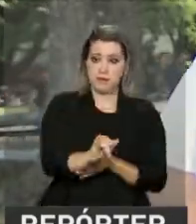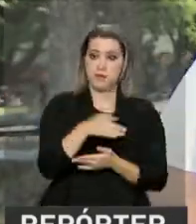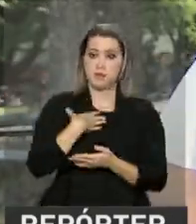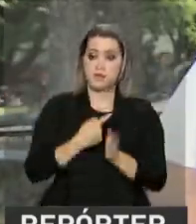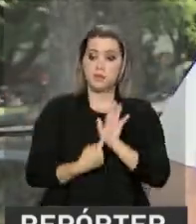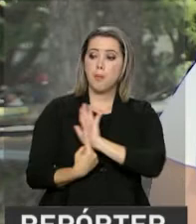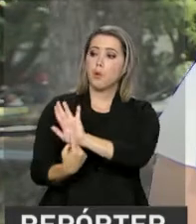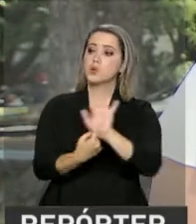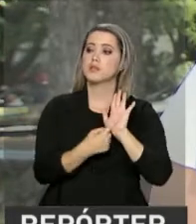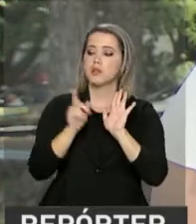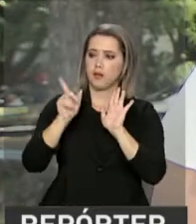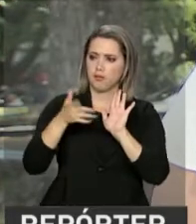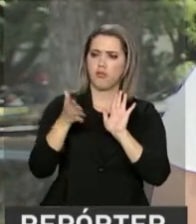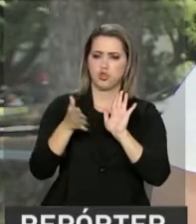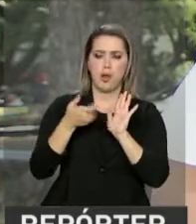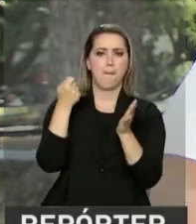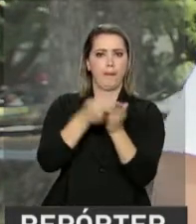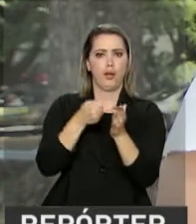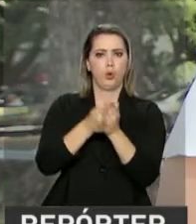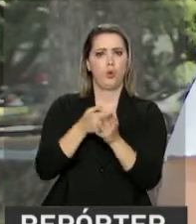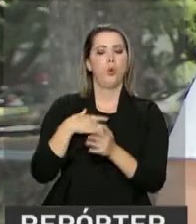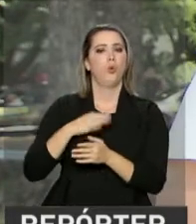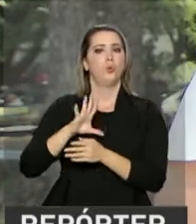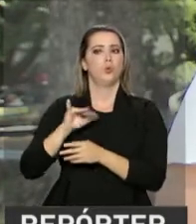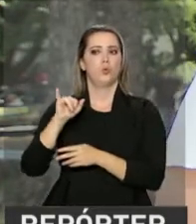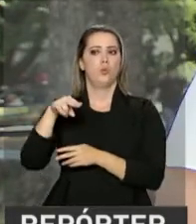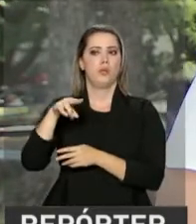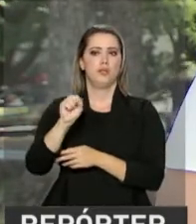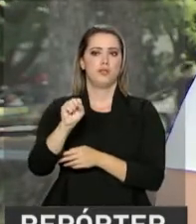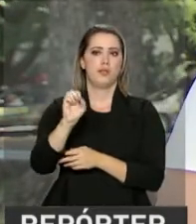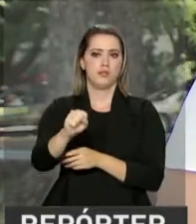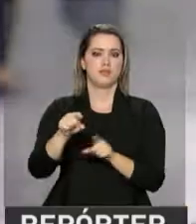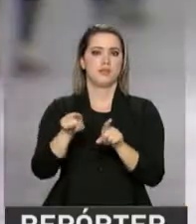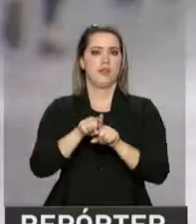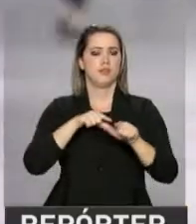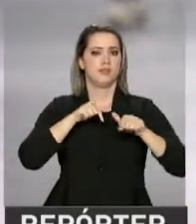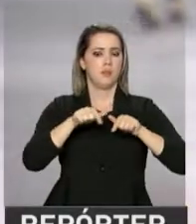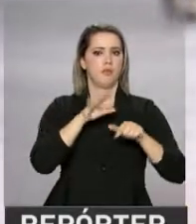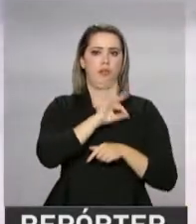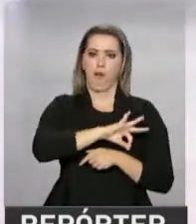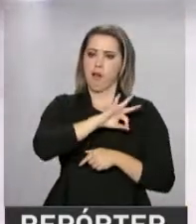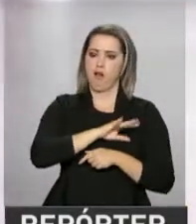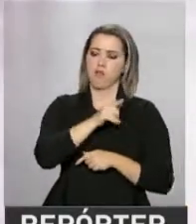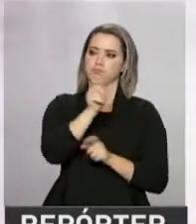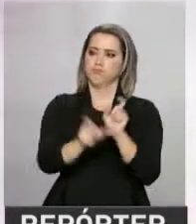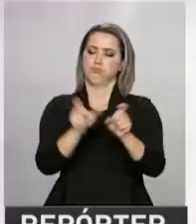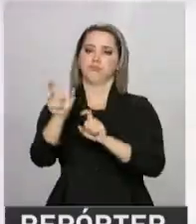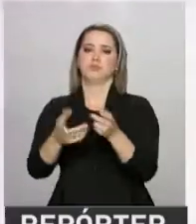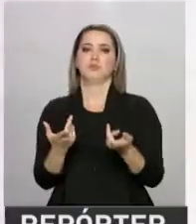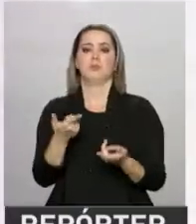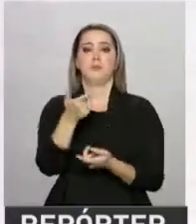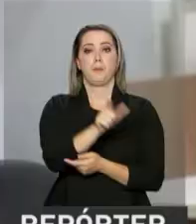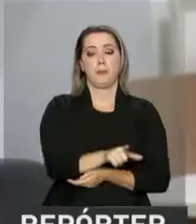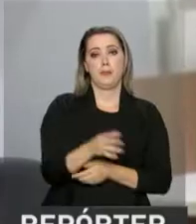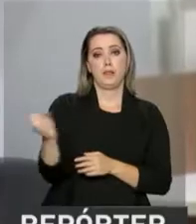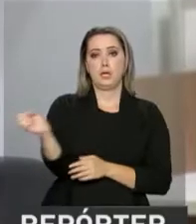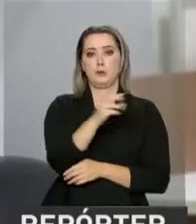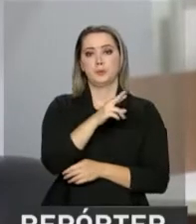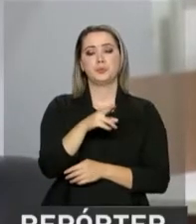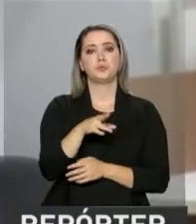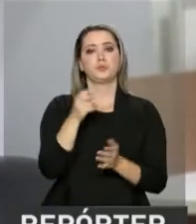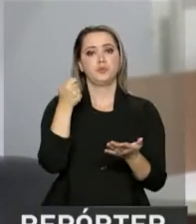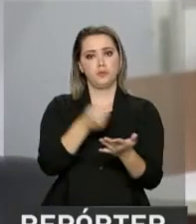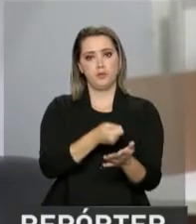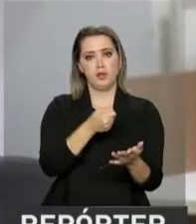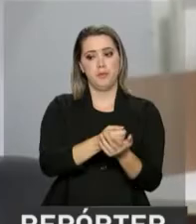com as contribuições previdenciárias e trabalhistas dos funcionários outra inovação é o pagamento por resultado ou seja